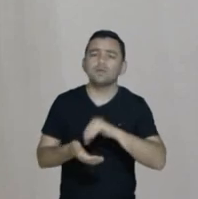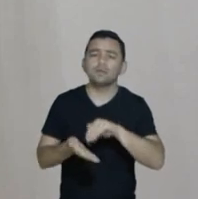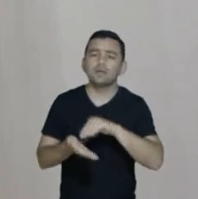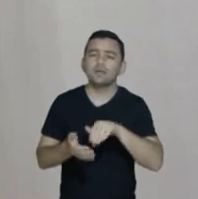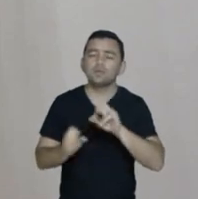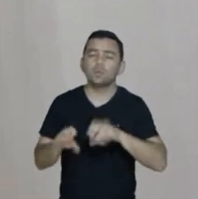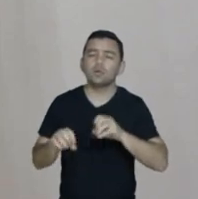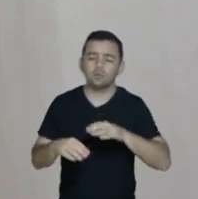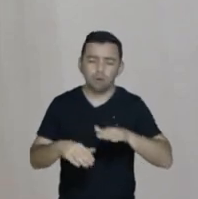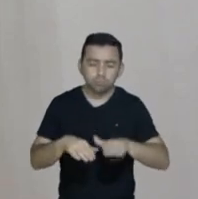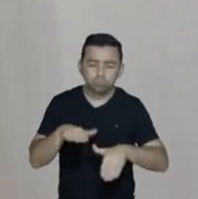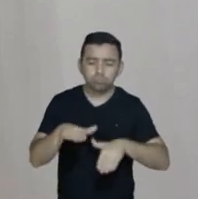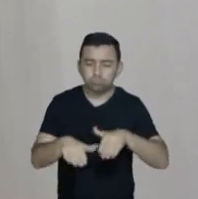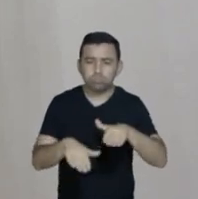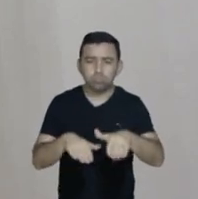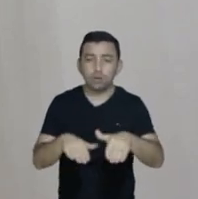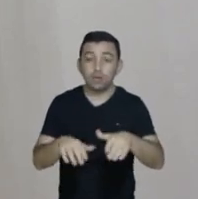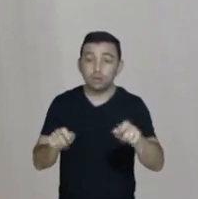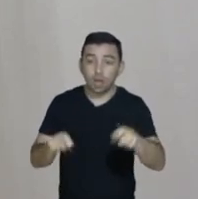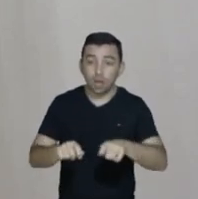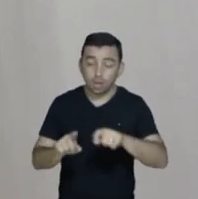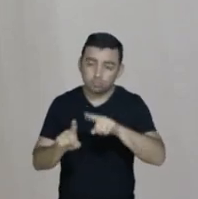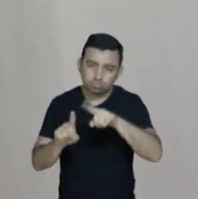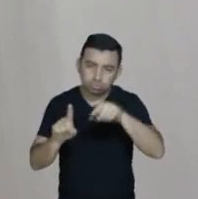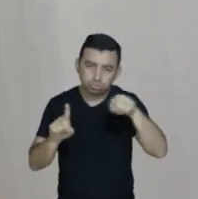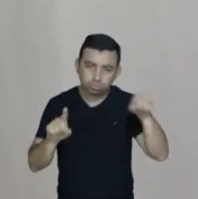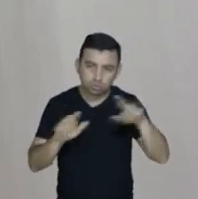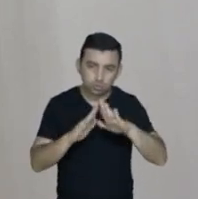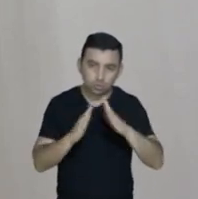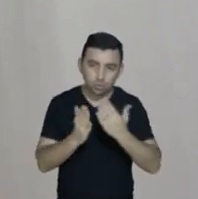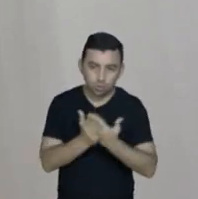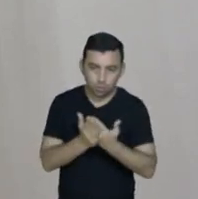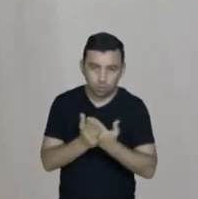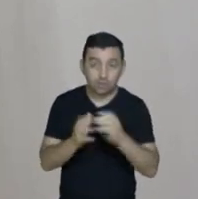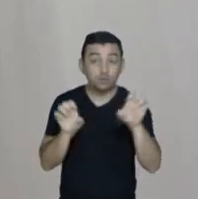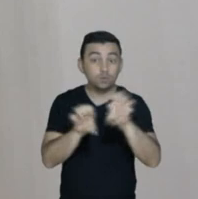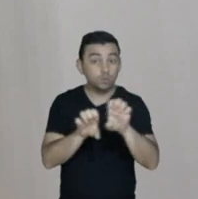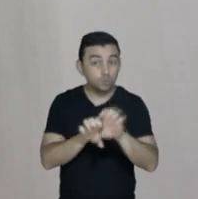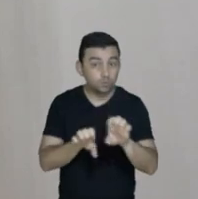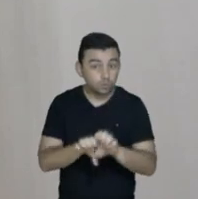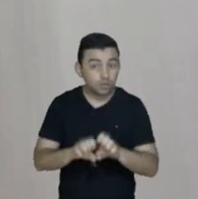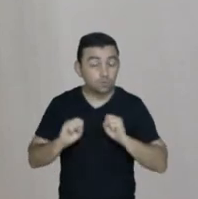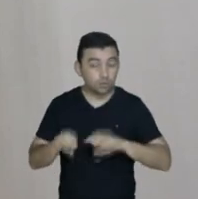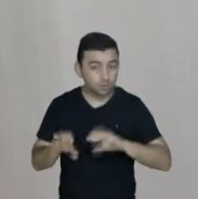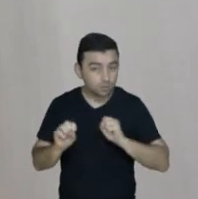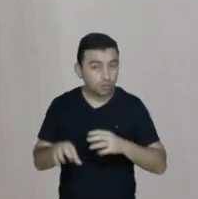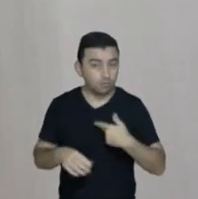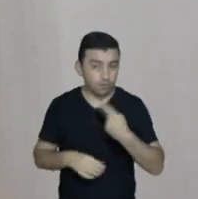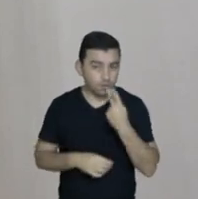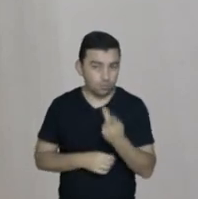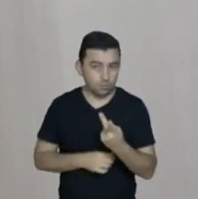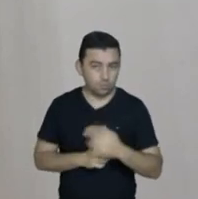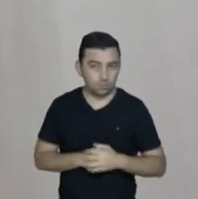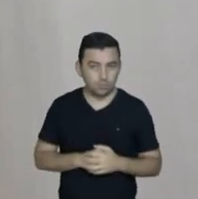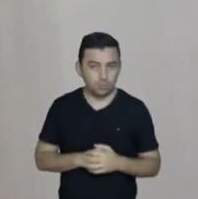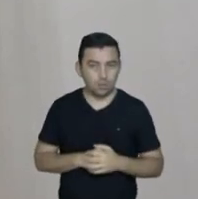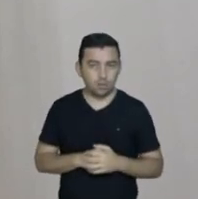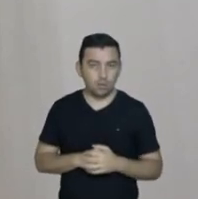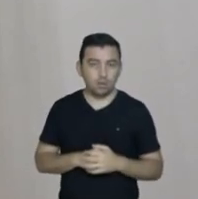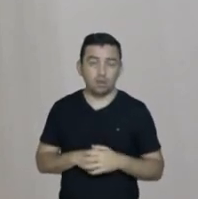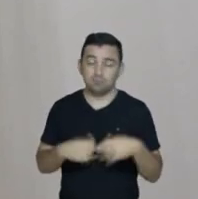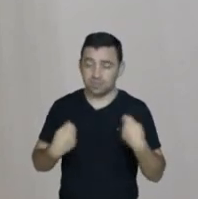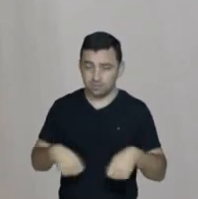de educação para que esses índices escolares eu tô falando da estrutura Educacional que é o que você tem que